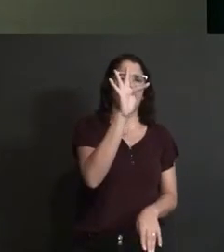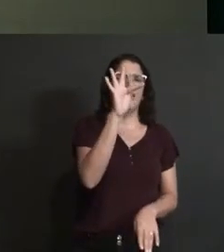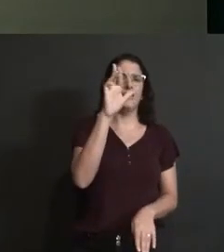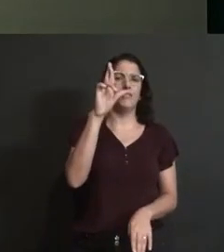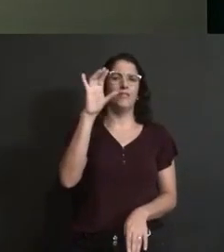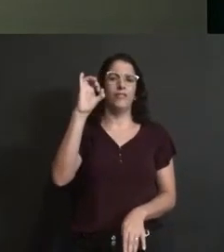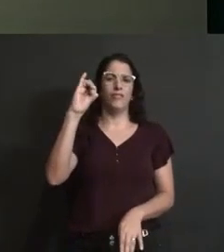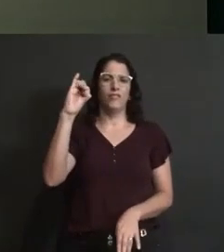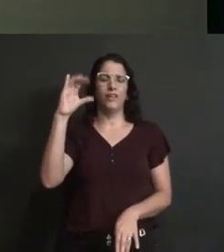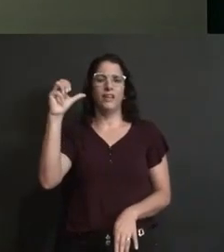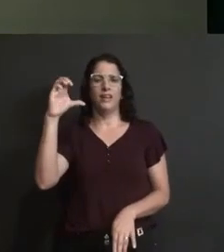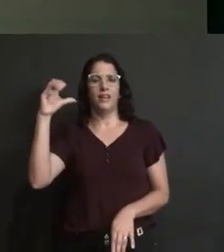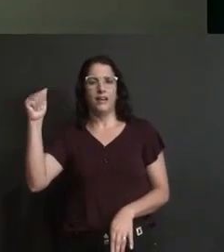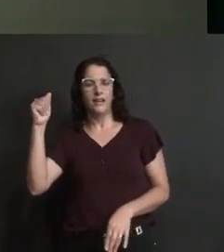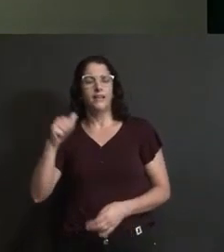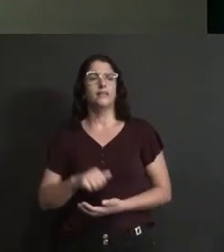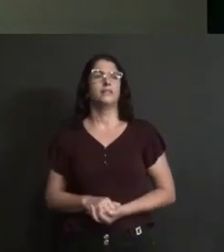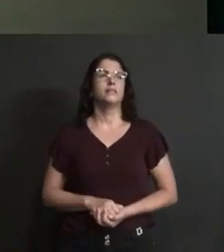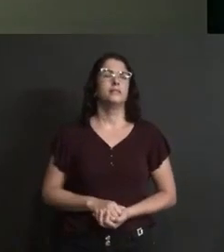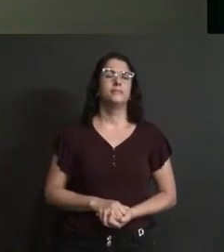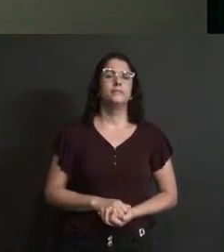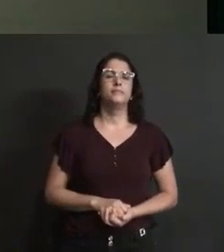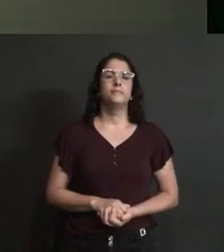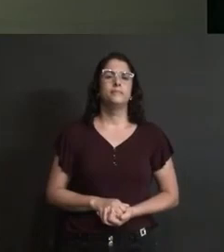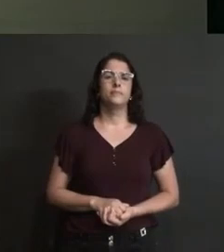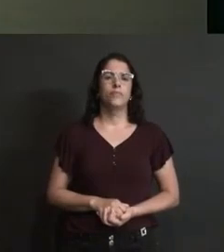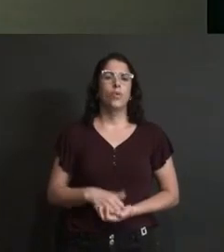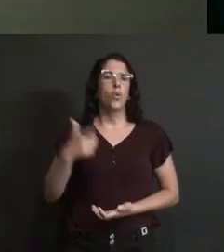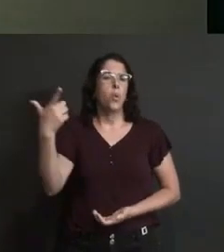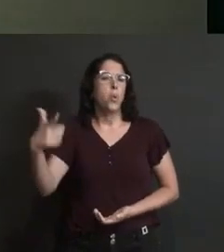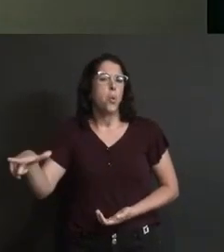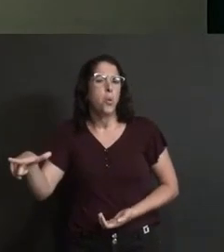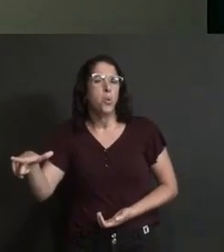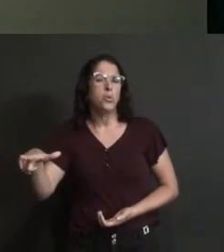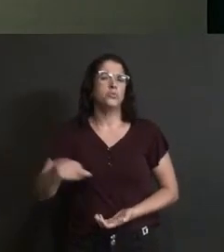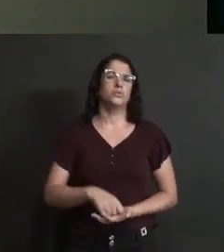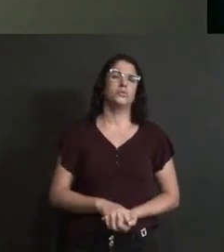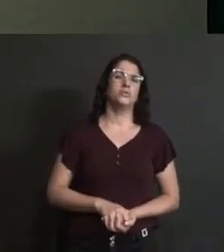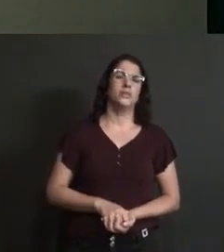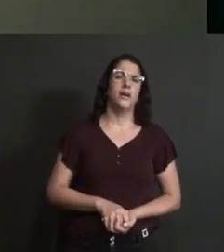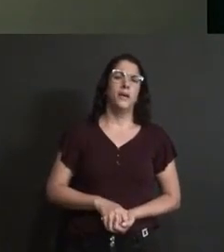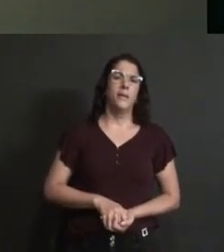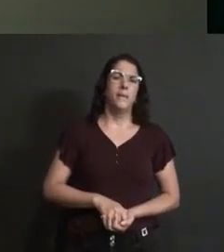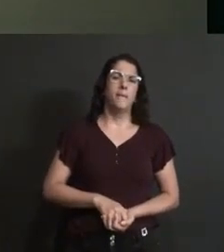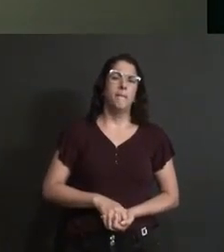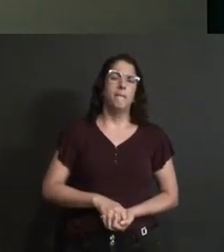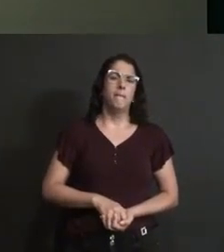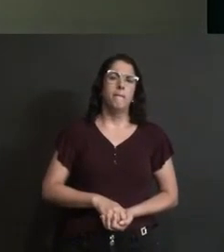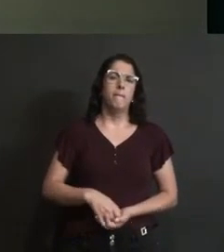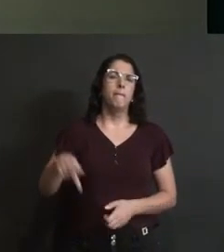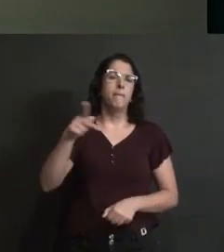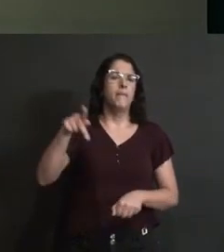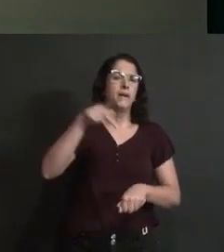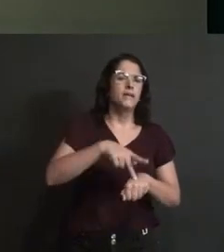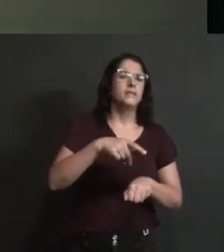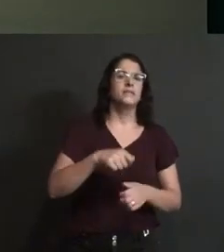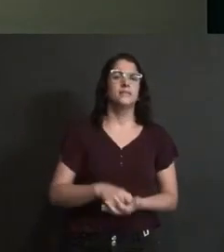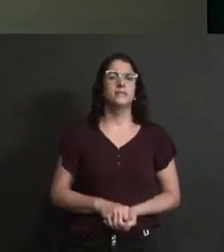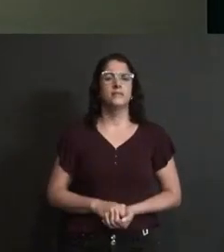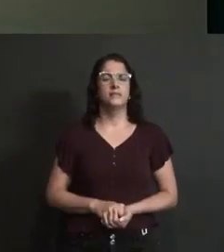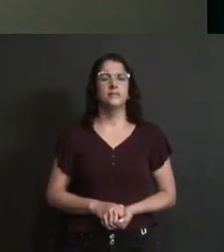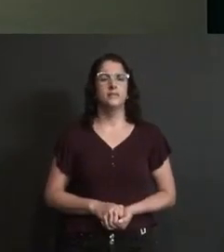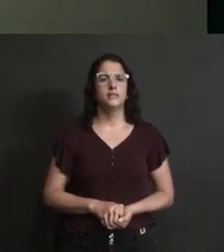Amarilha é ministro no Uruguai. Né? O Marcelo Dias também